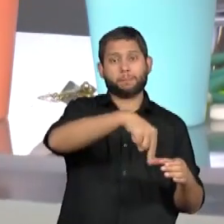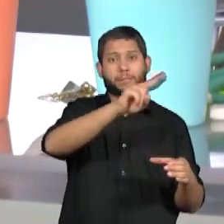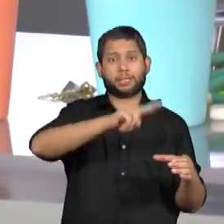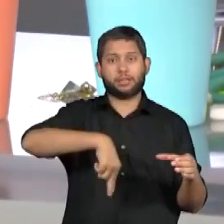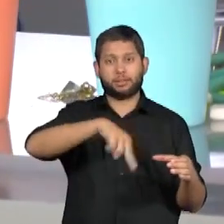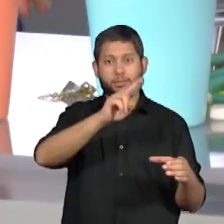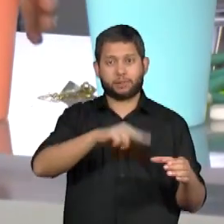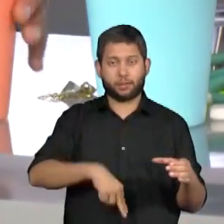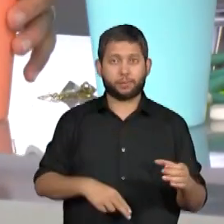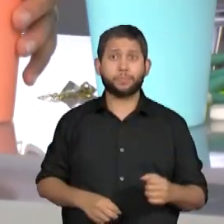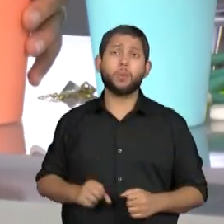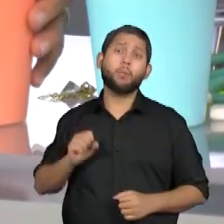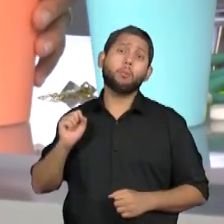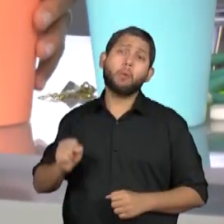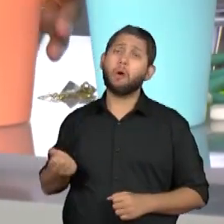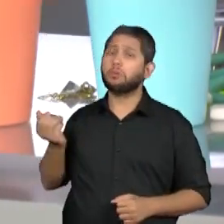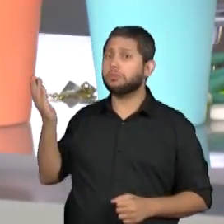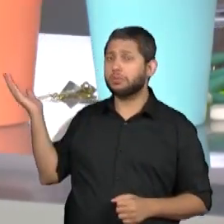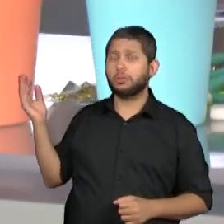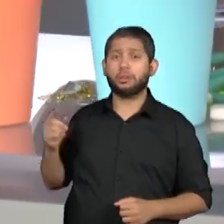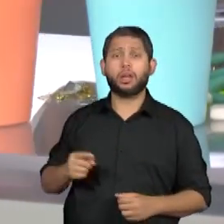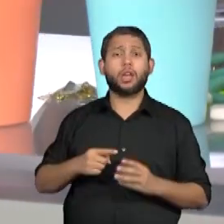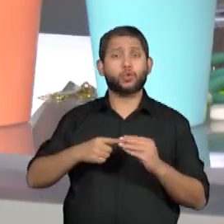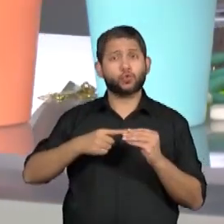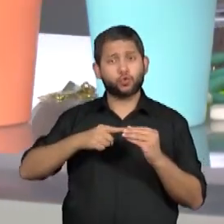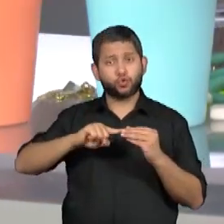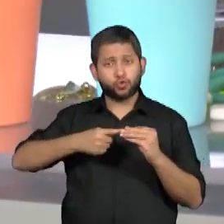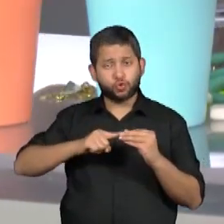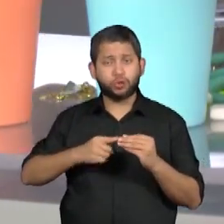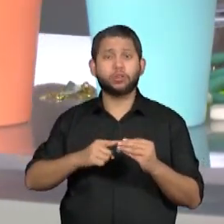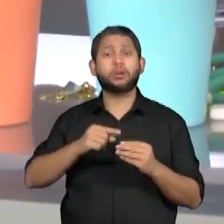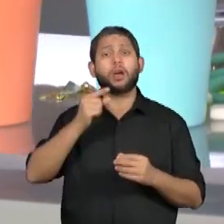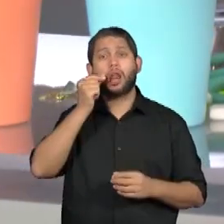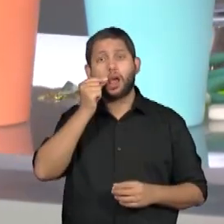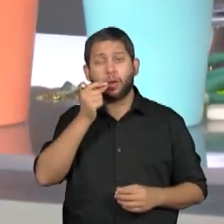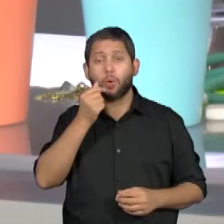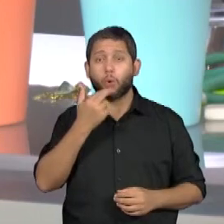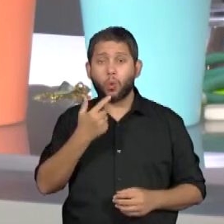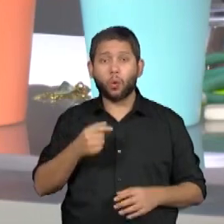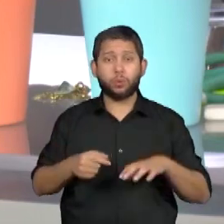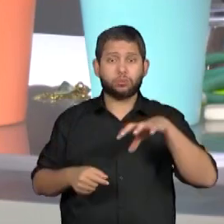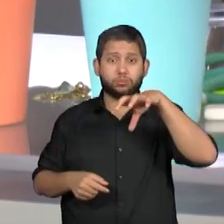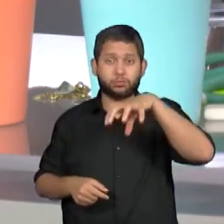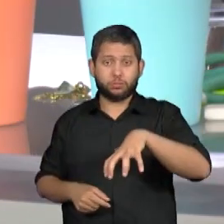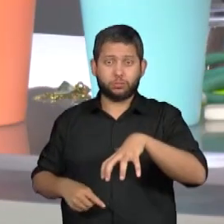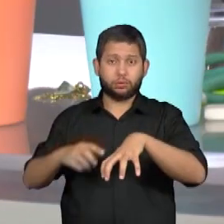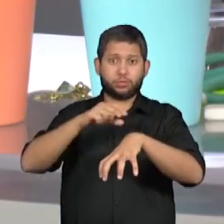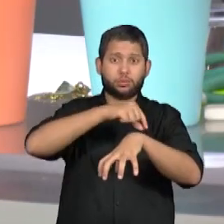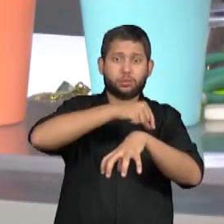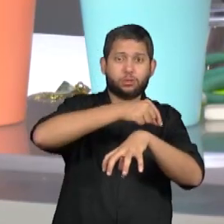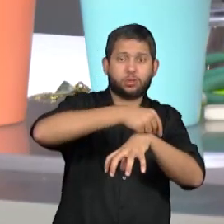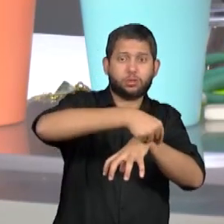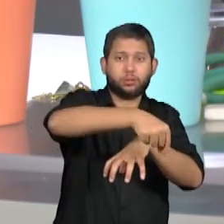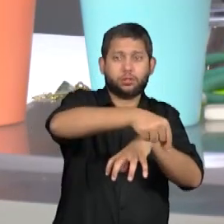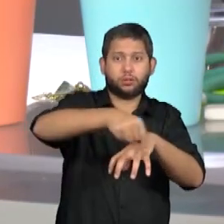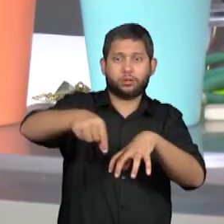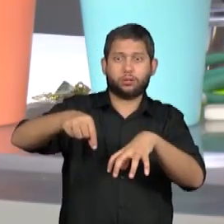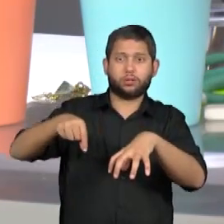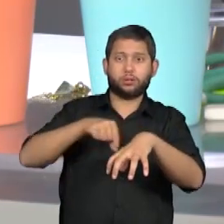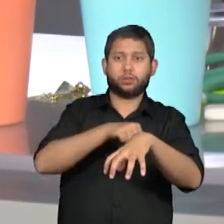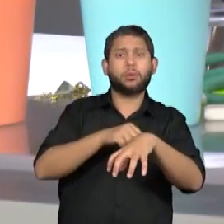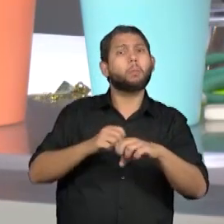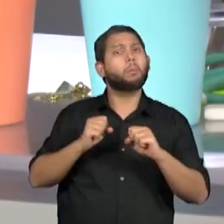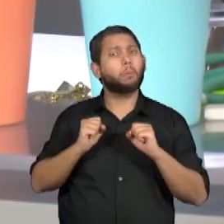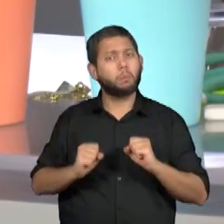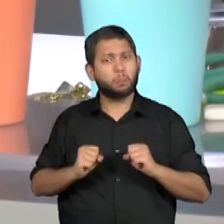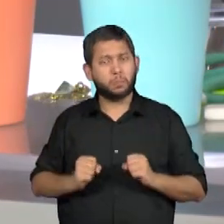você também pode usar canetinha e lápis de cor e apenas desenhar o contorno da figura geométrica